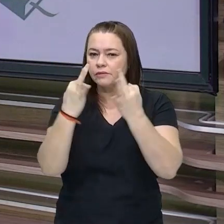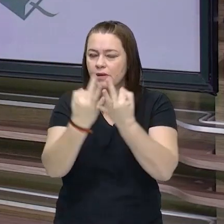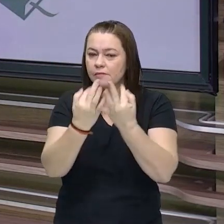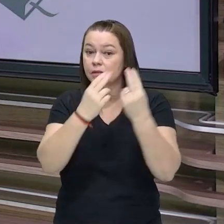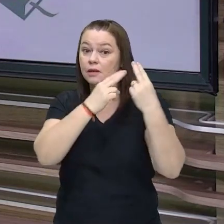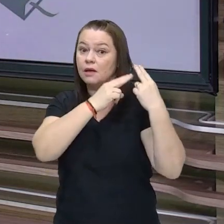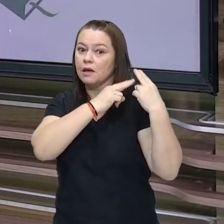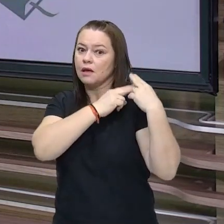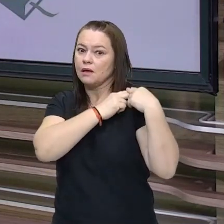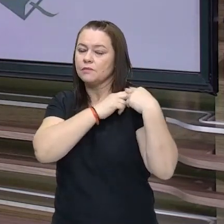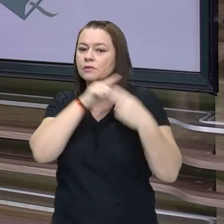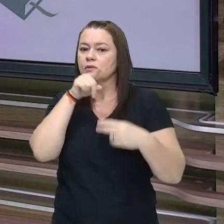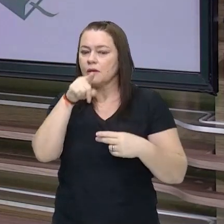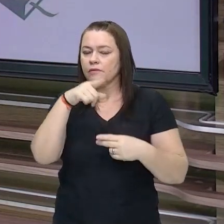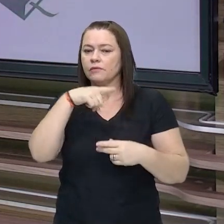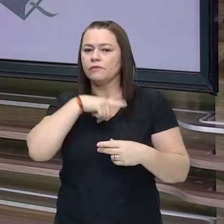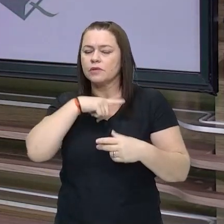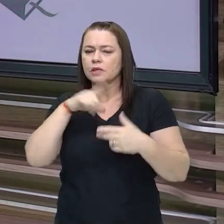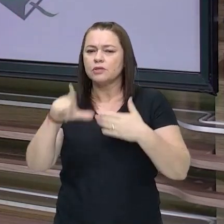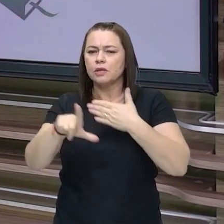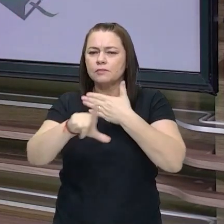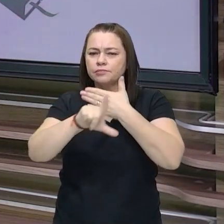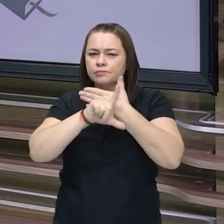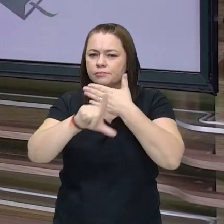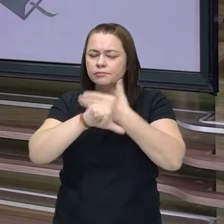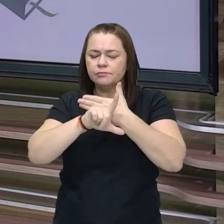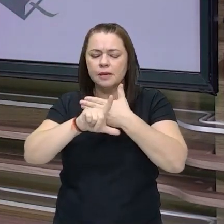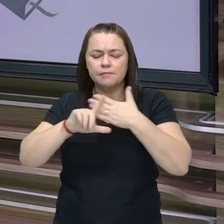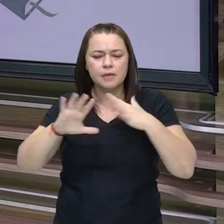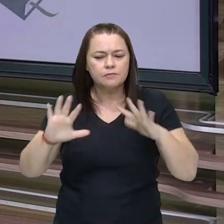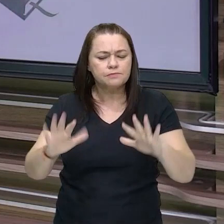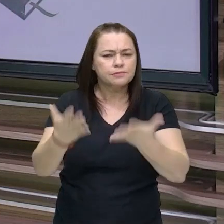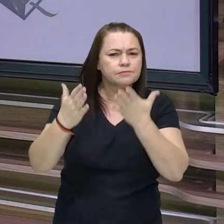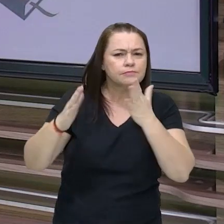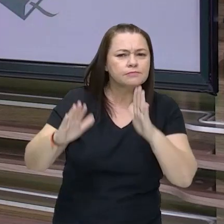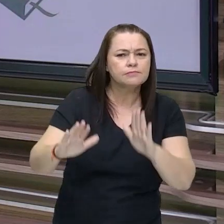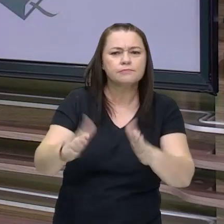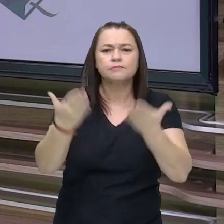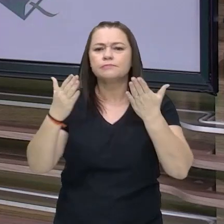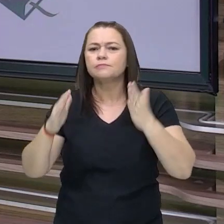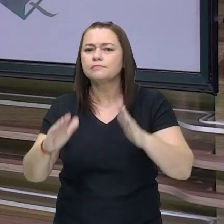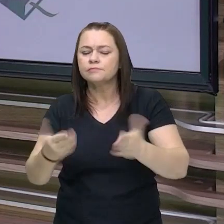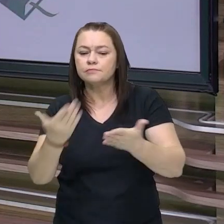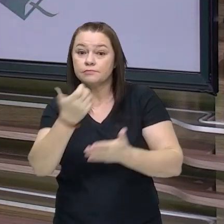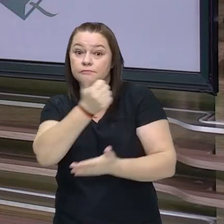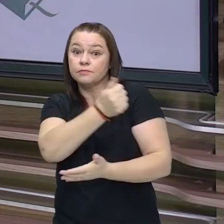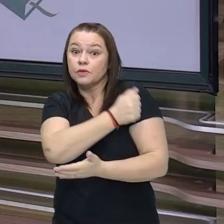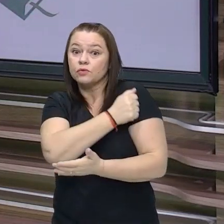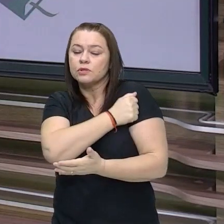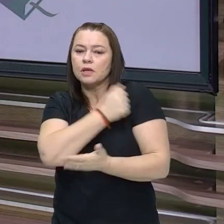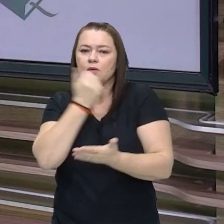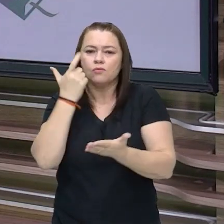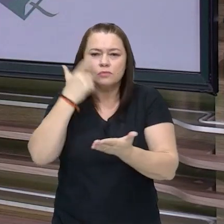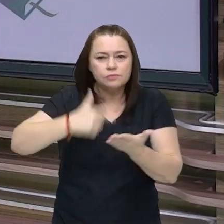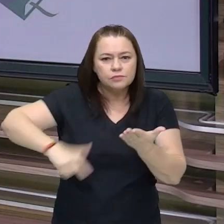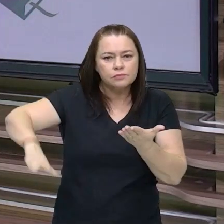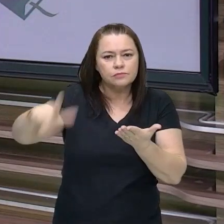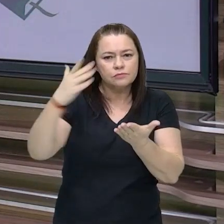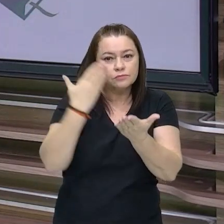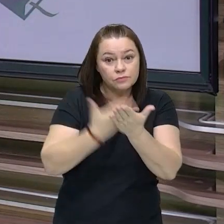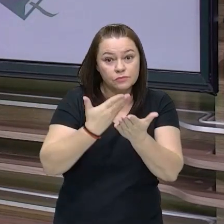são peças-chave nesse momento. Incentivem as crianças a continuarem estudando, a manterem o foco. E